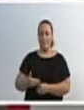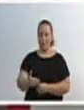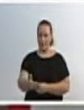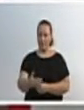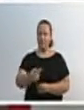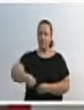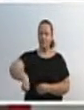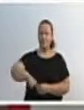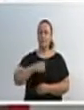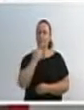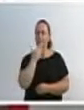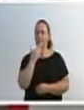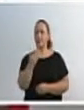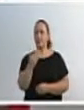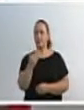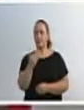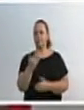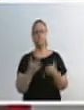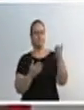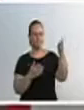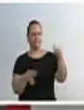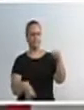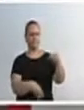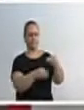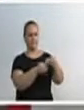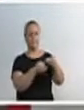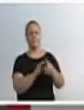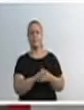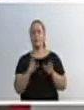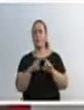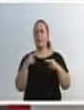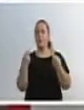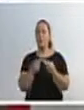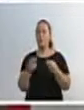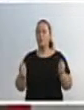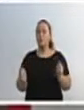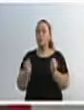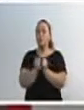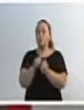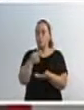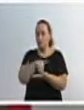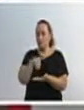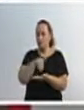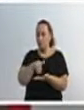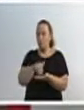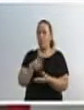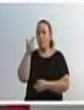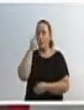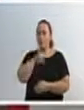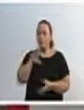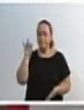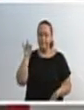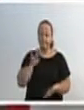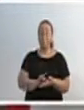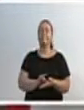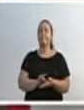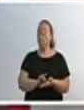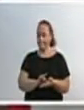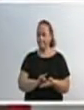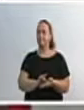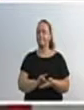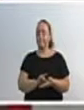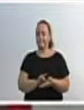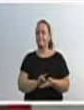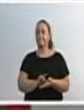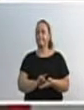solicitar... Uma reunião, vou conceder, uma reunião junto ao secretário, para viabilizar, realmente,